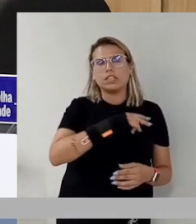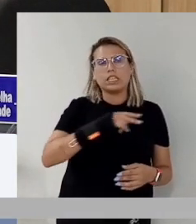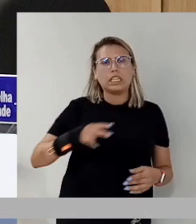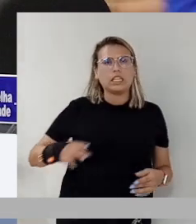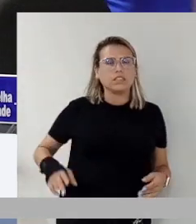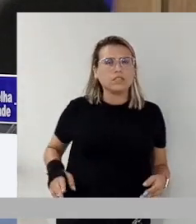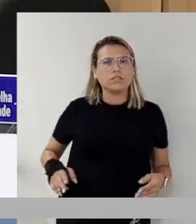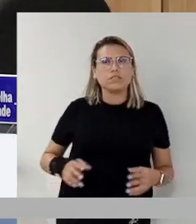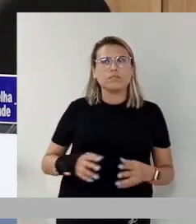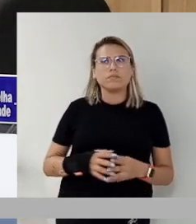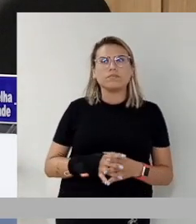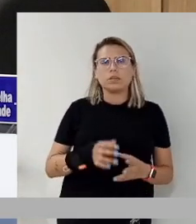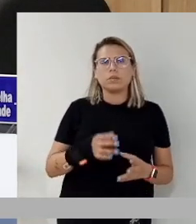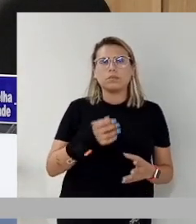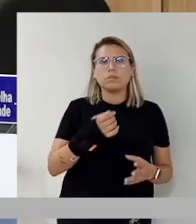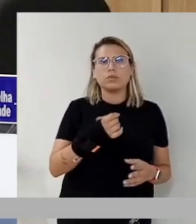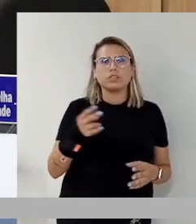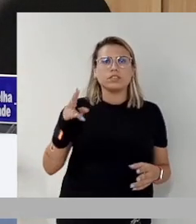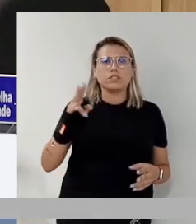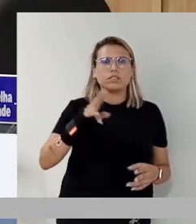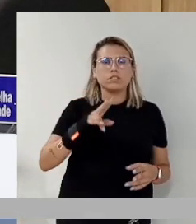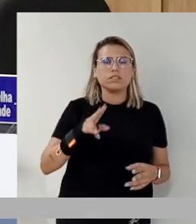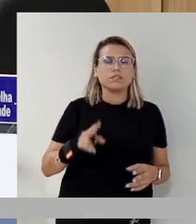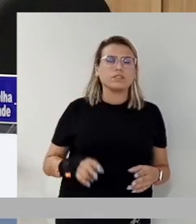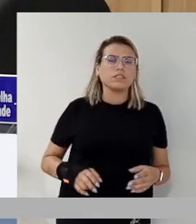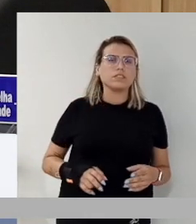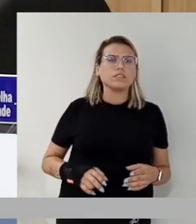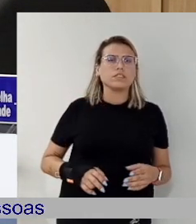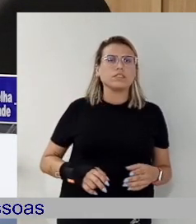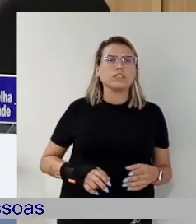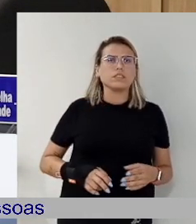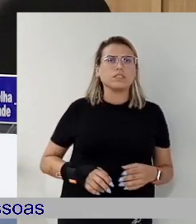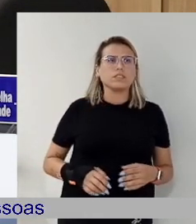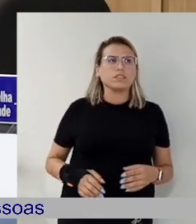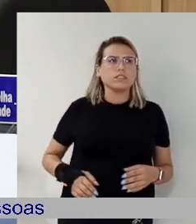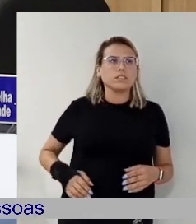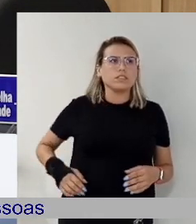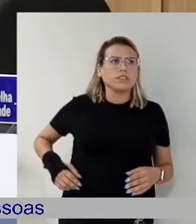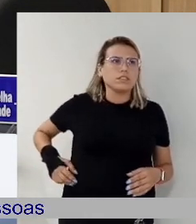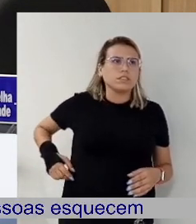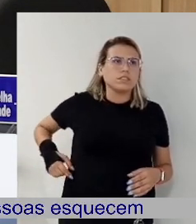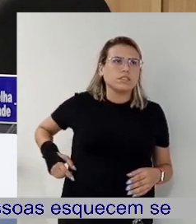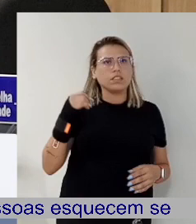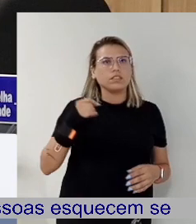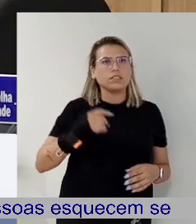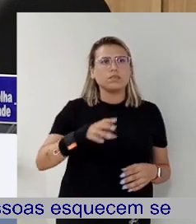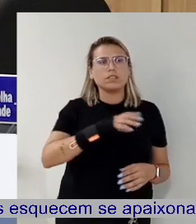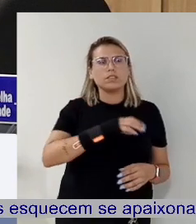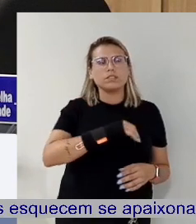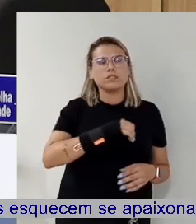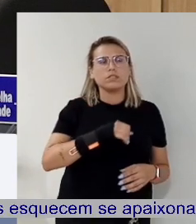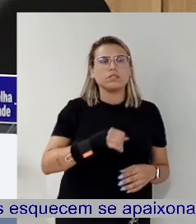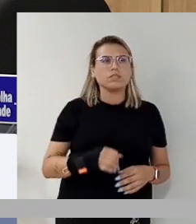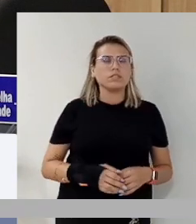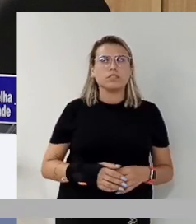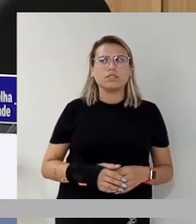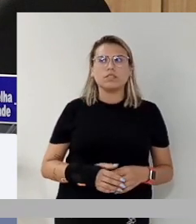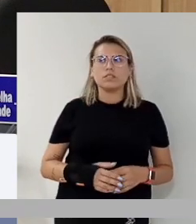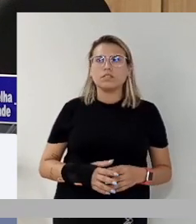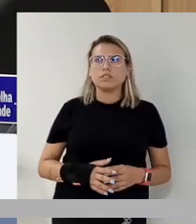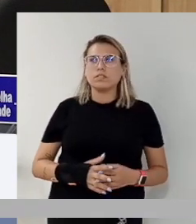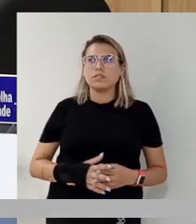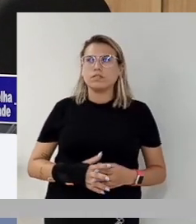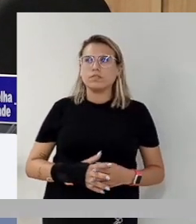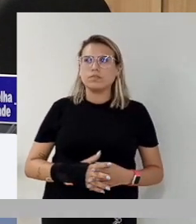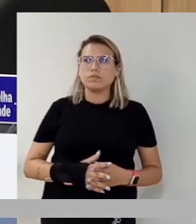porque muitas vezes as pessoas esquecem se apaixonam né a gente